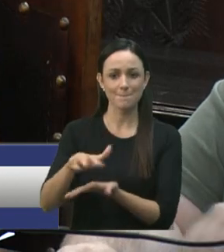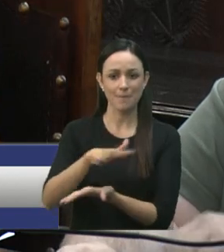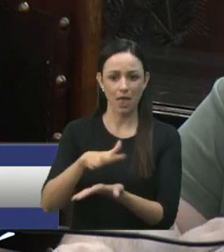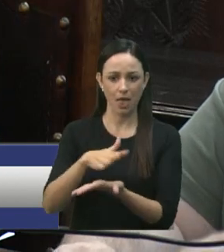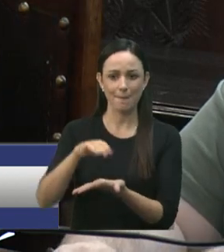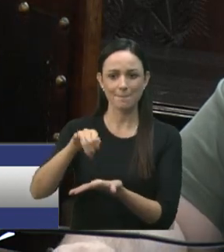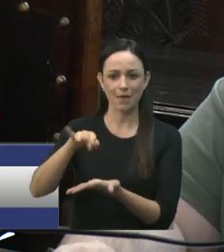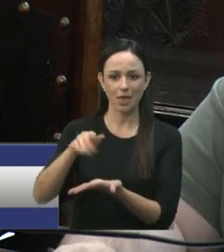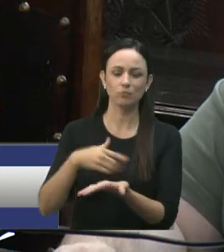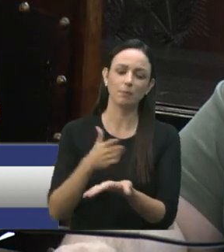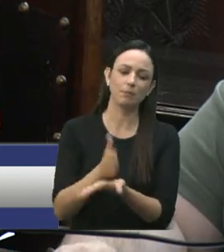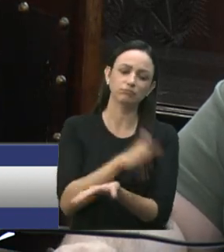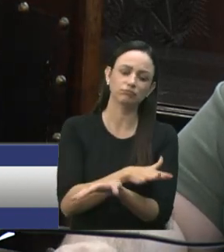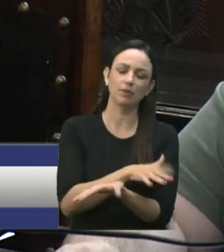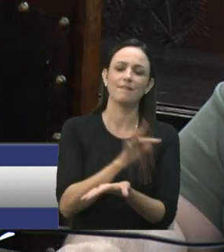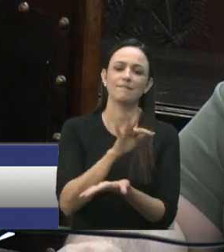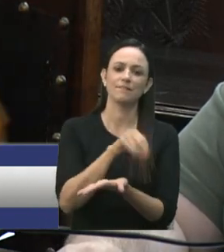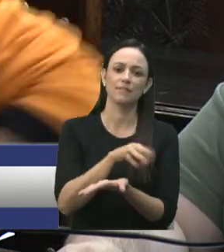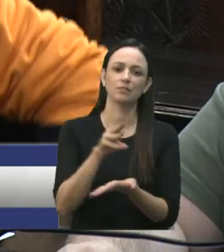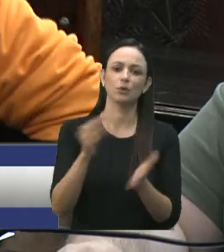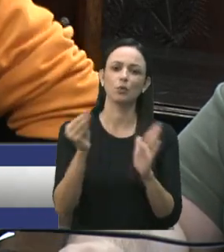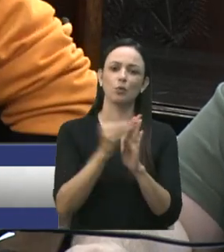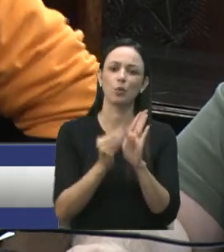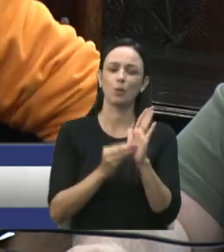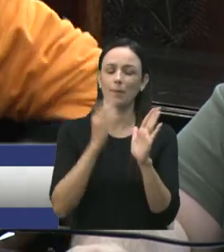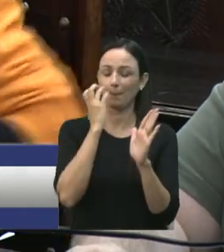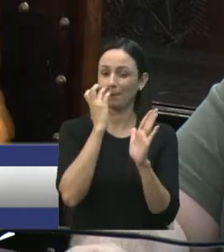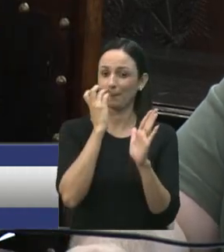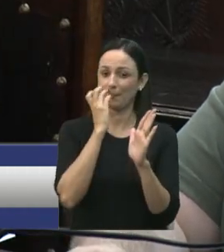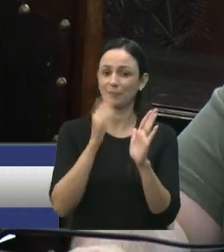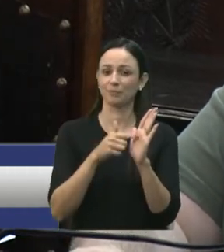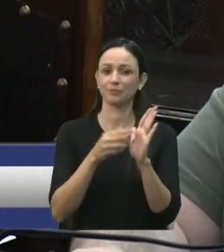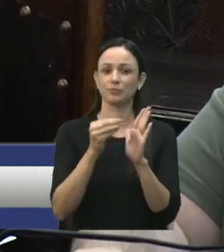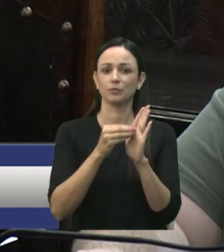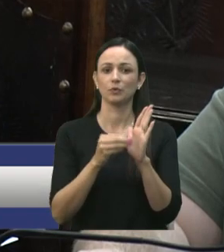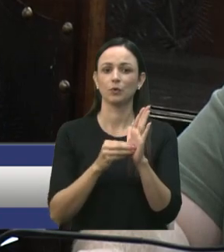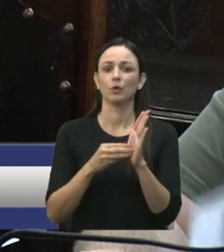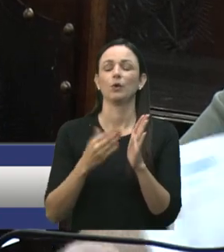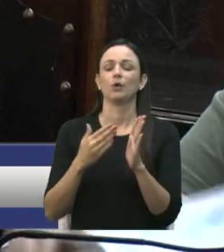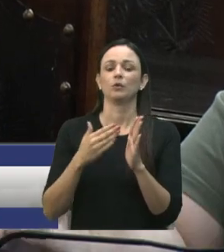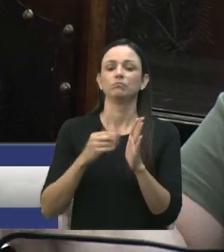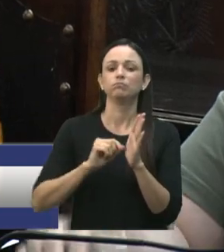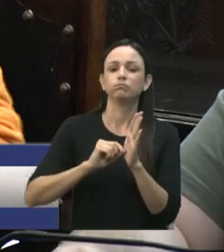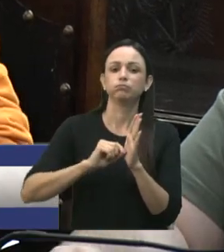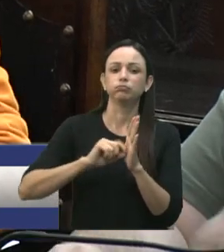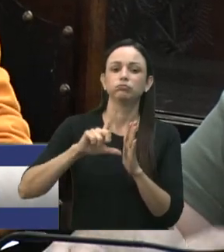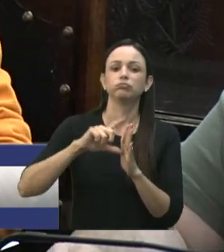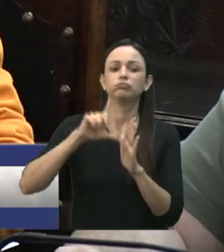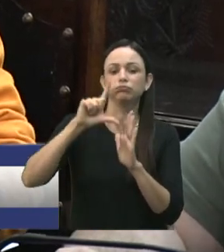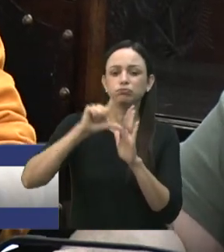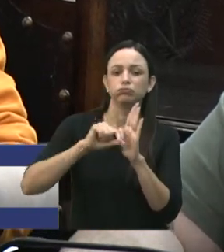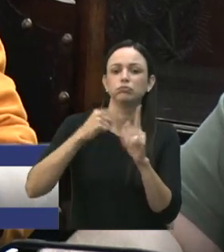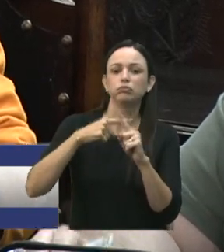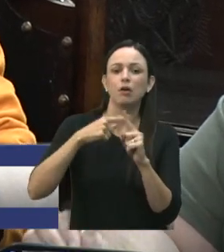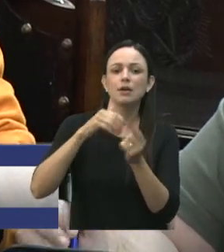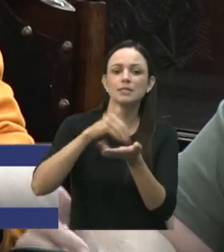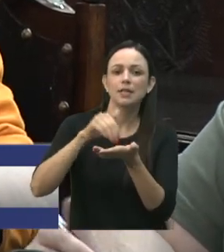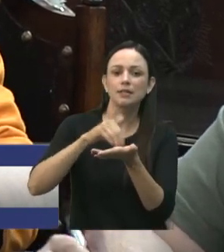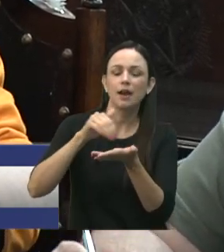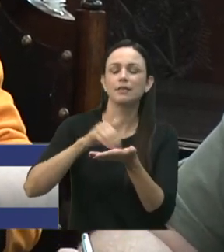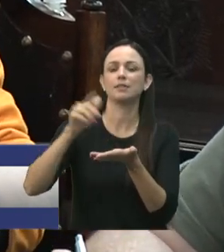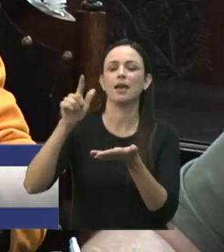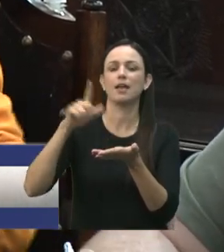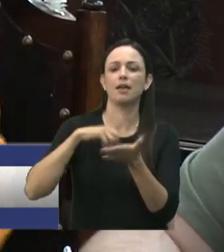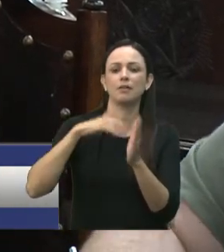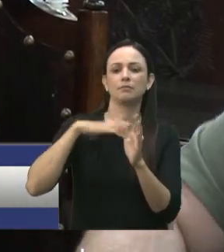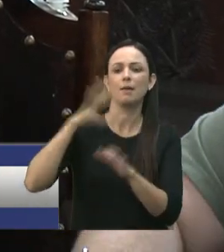coloca aqui um rol, e eu entendo que o senhor colocou aqui de maneira decrescente, colocando, né, qual que é a secretaria que está com mais percentual, com